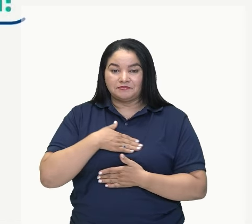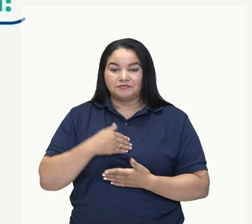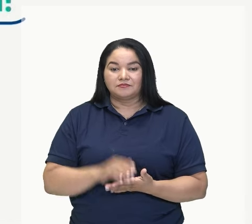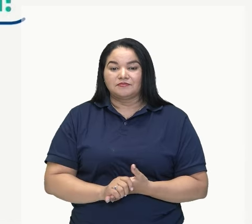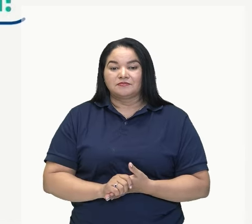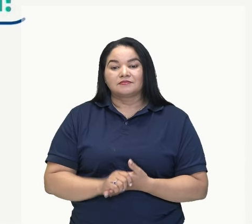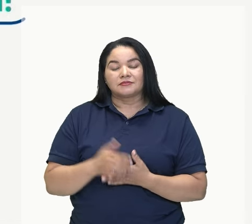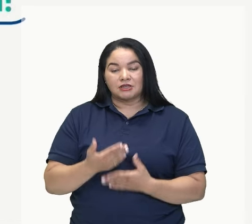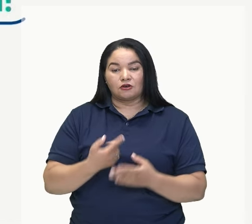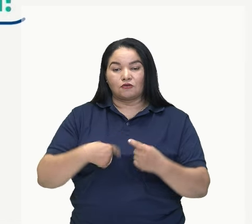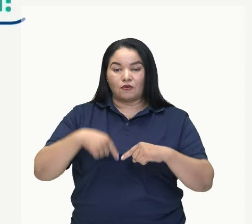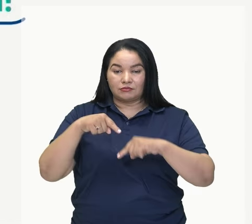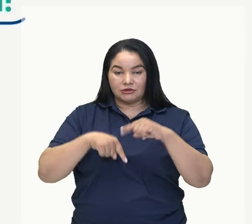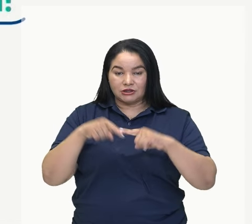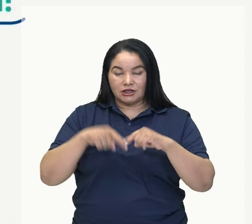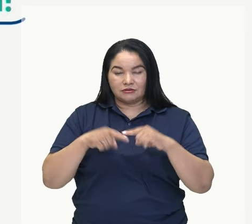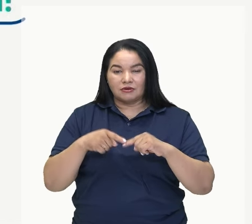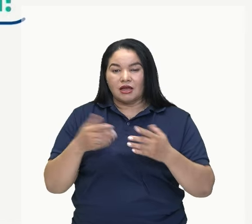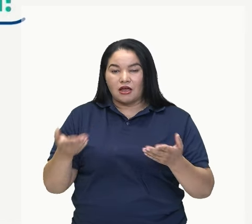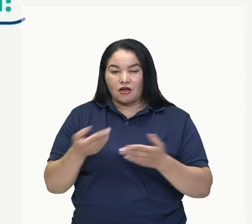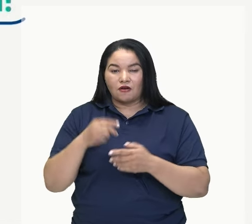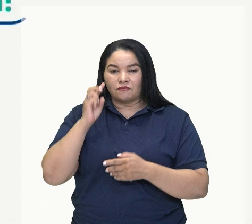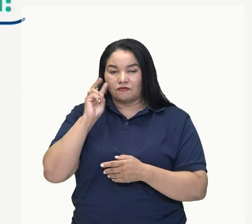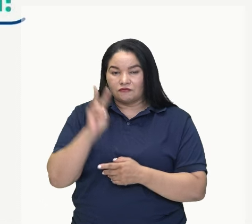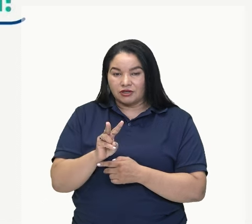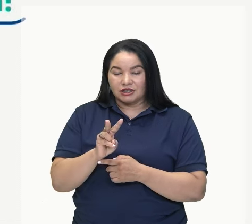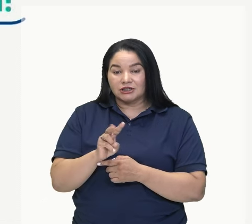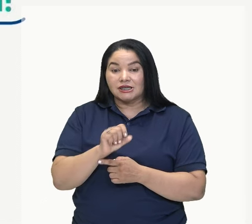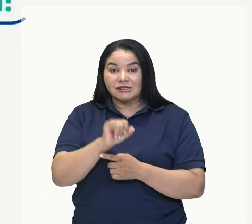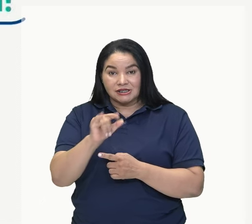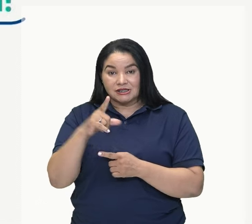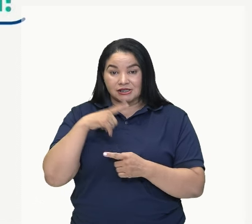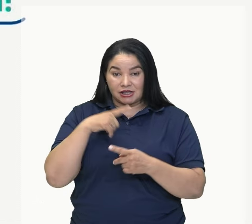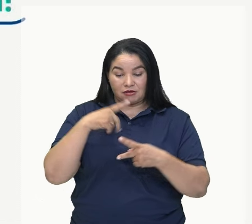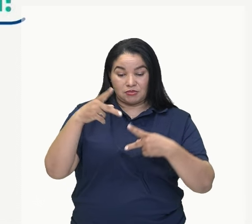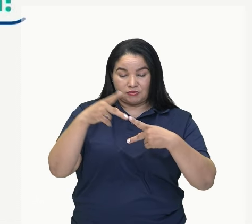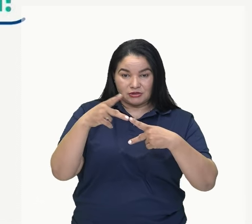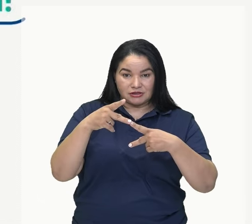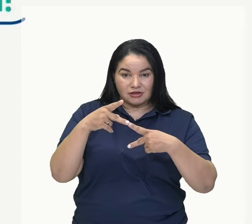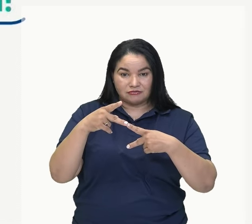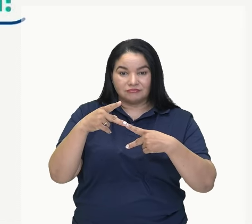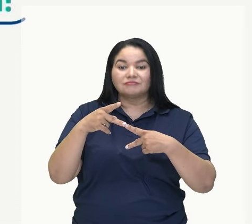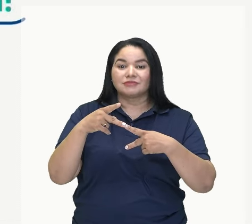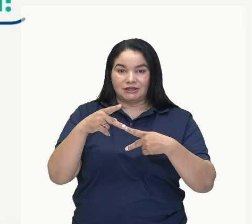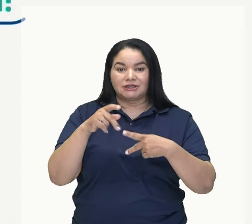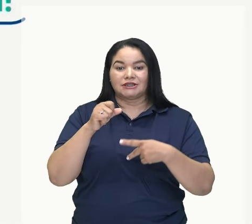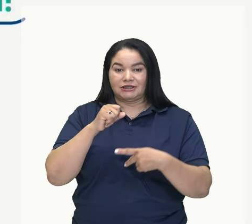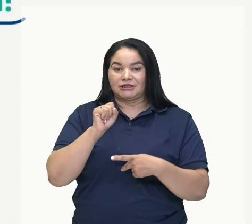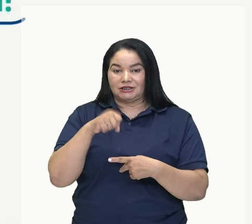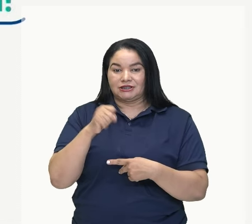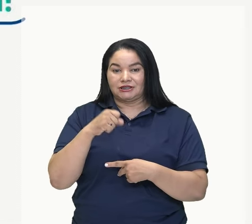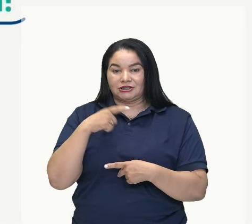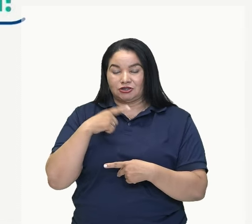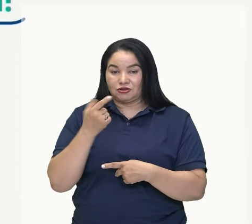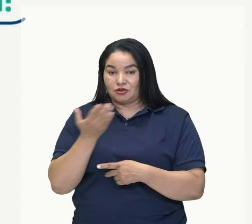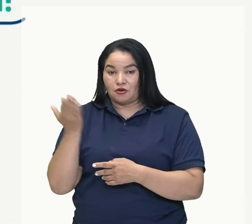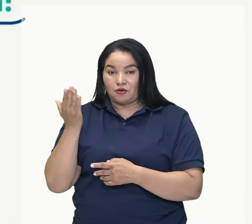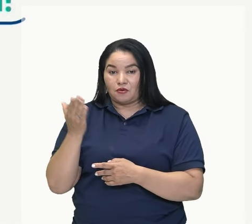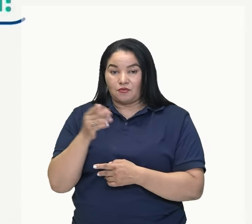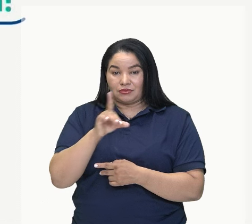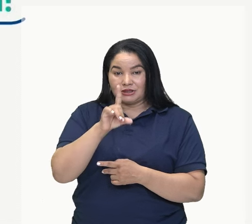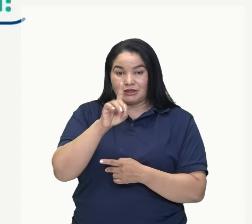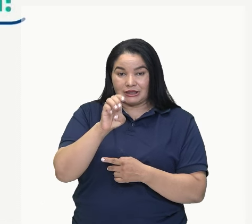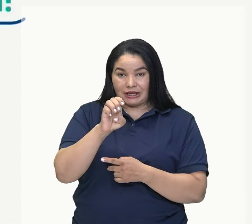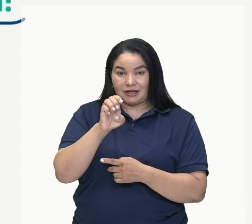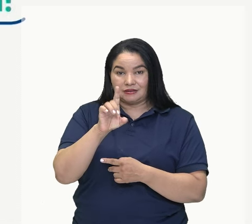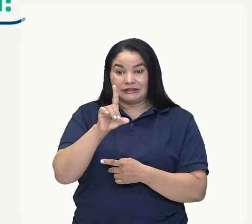é o objeto. Agora, vamos observar se tem preposição aqui. Tem, né? Olhem ela aqui. Gosta de